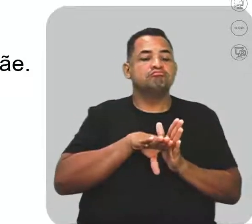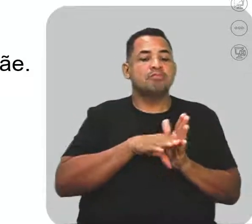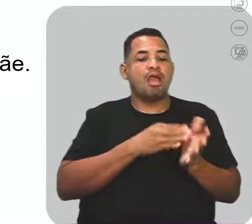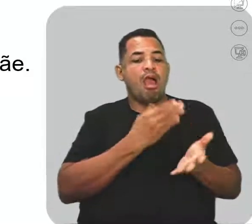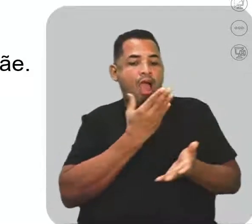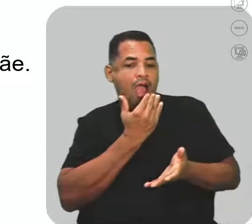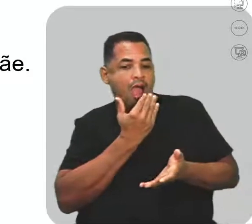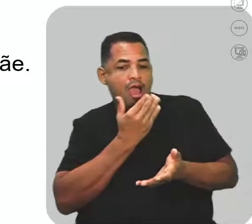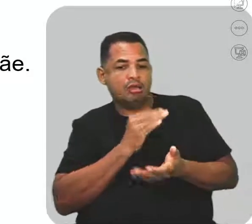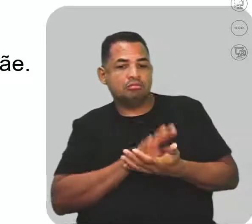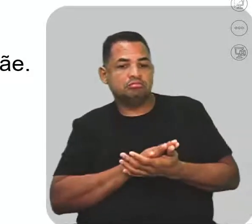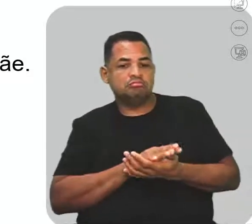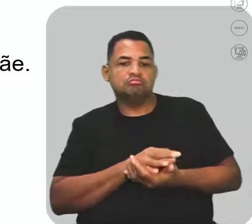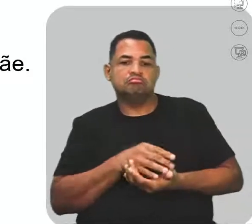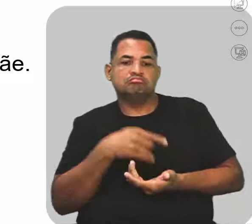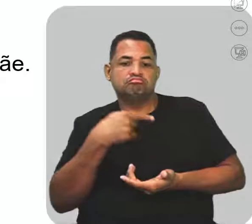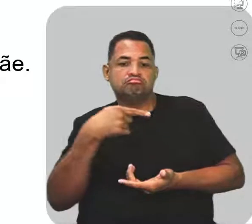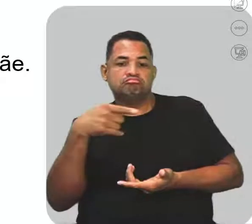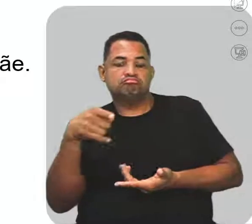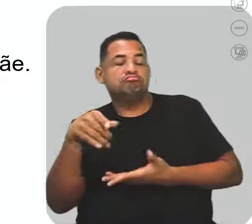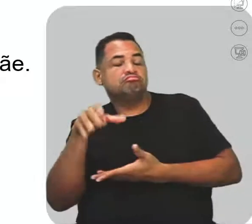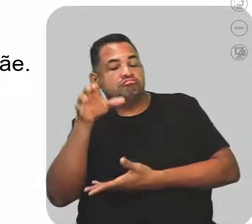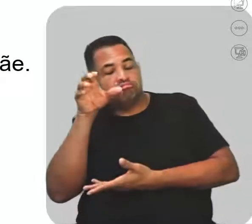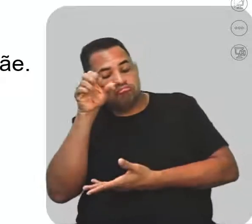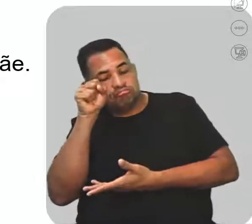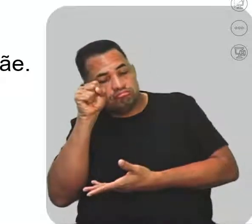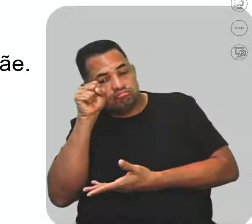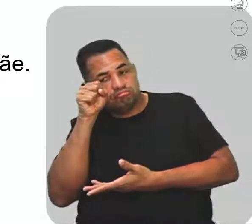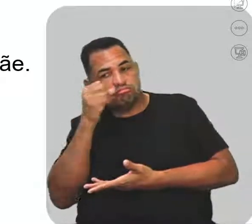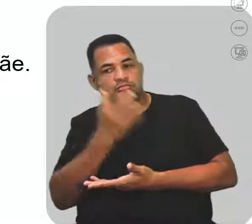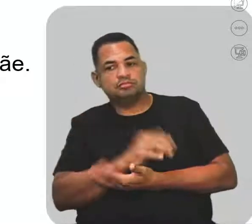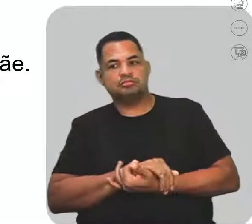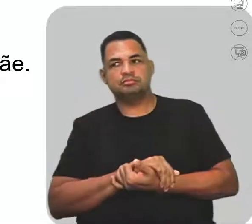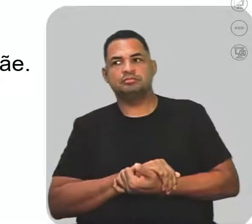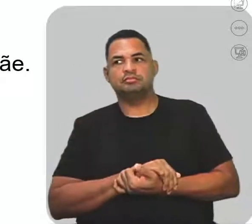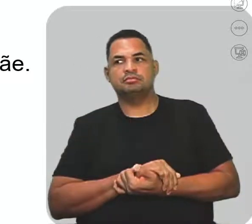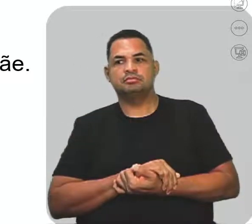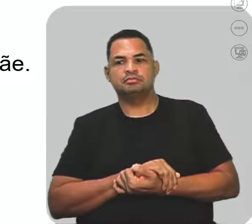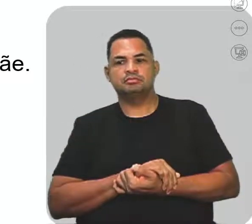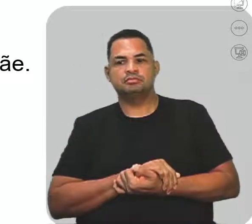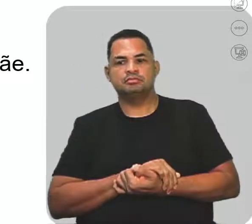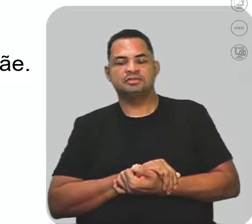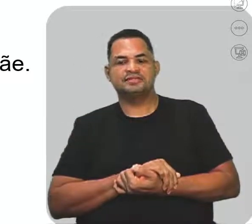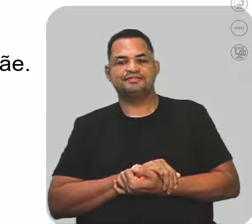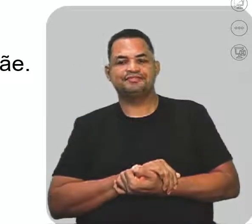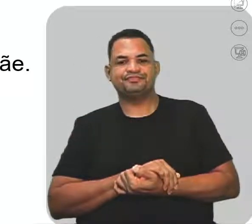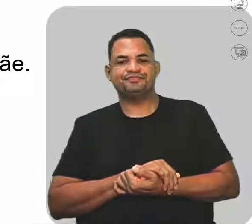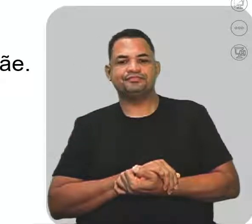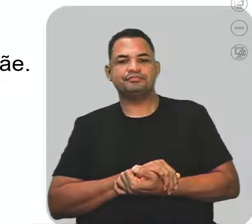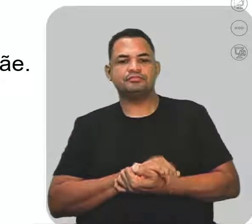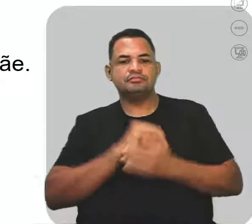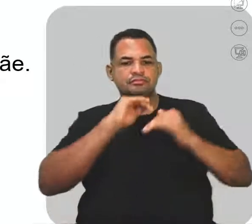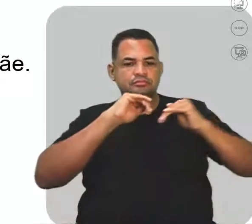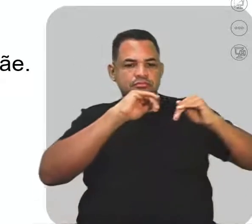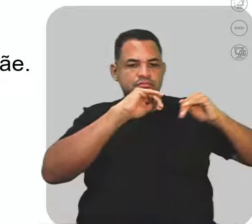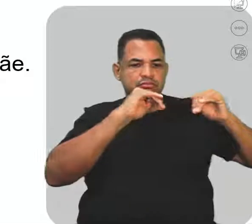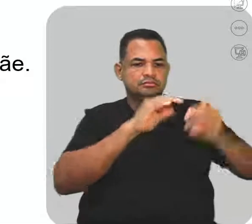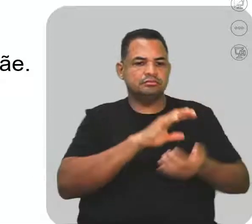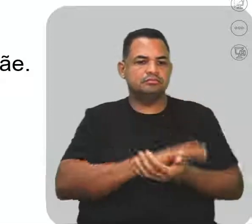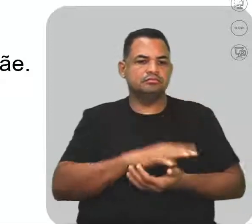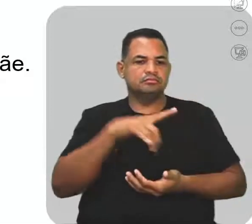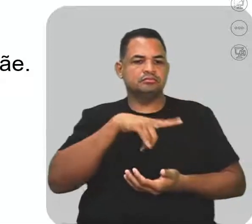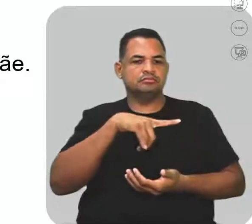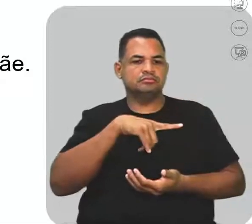jantei e fui dormir. Tá? Então, vamos separar? Aqui eu